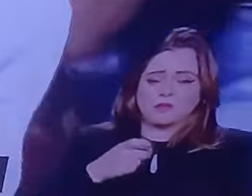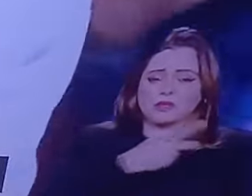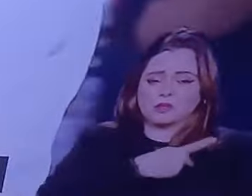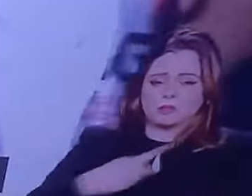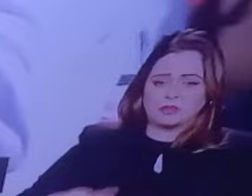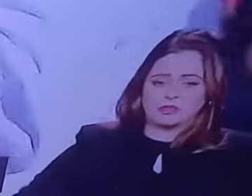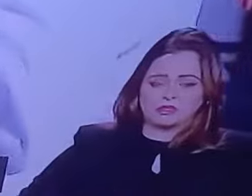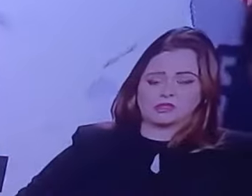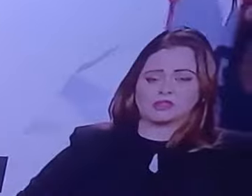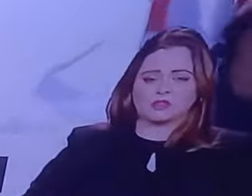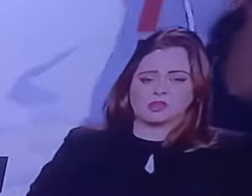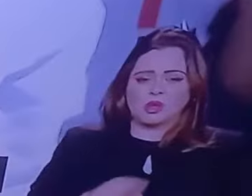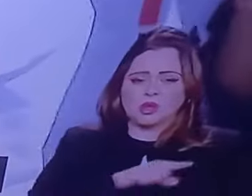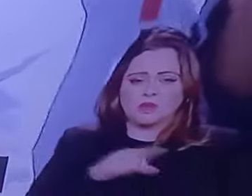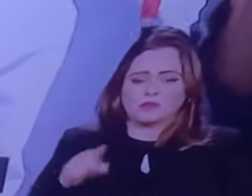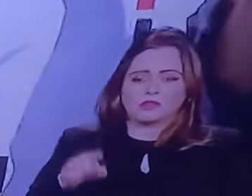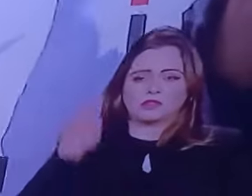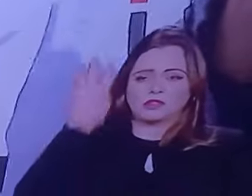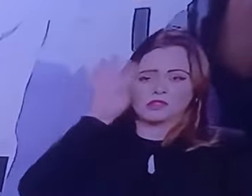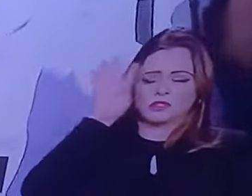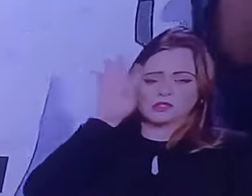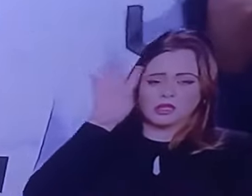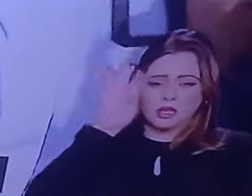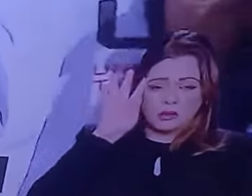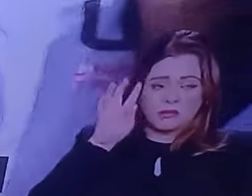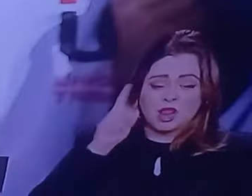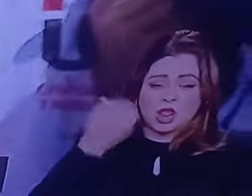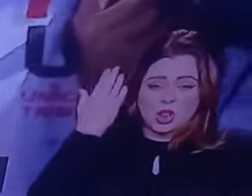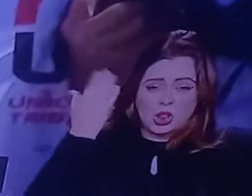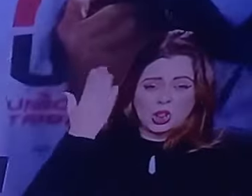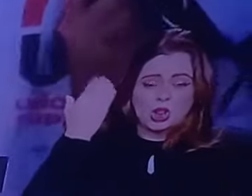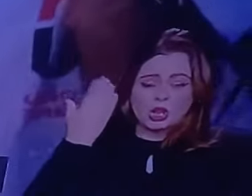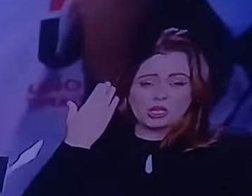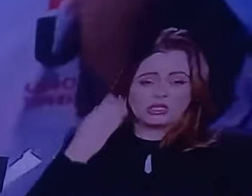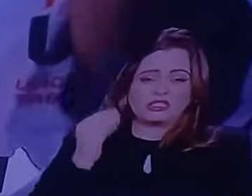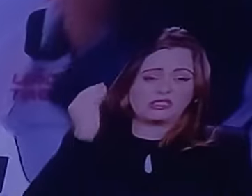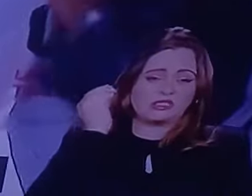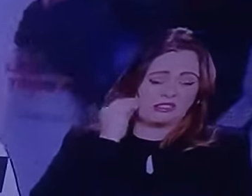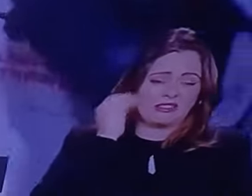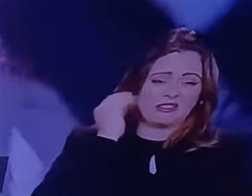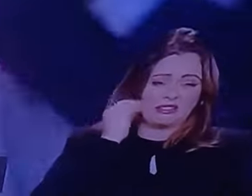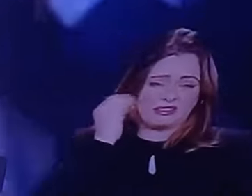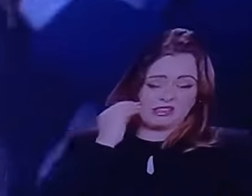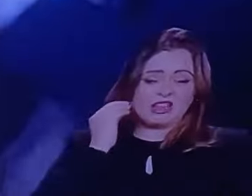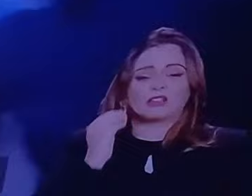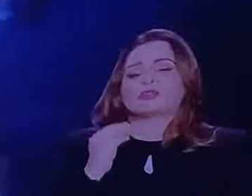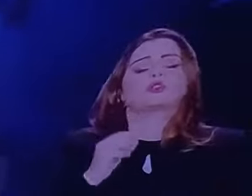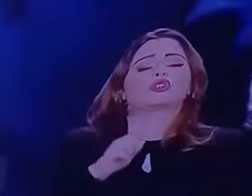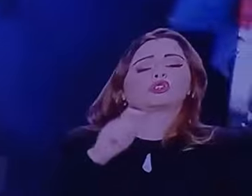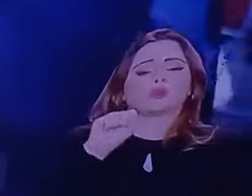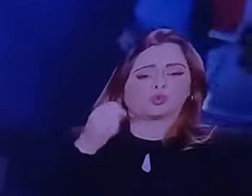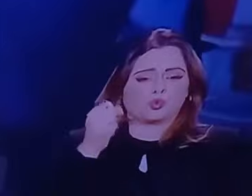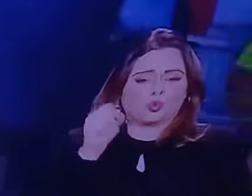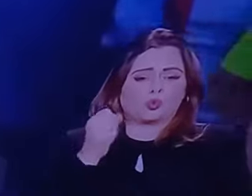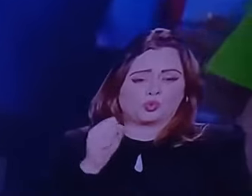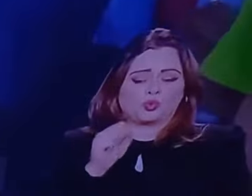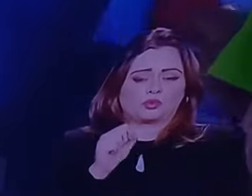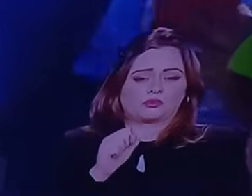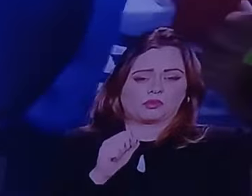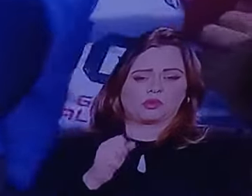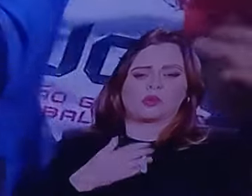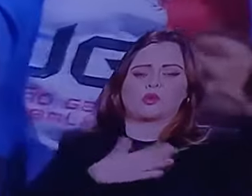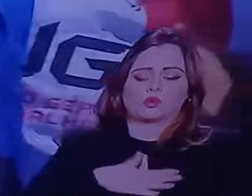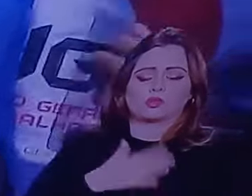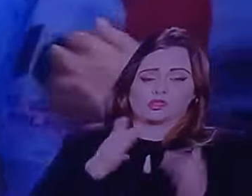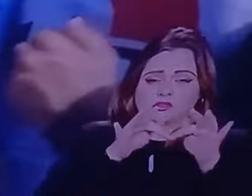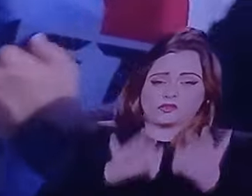República. Vocês se lembram que eles tentaram dar um golpe dia 8. Eu quero terminar dizendo